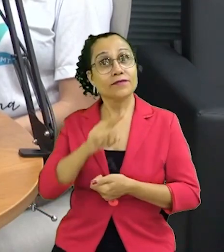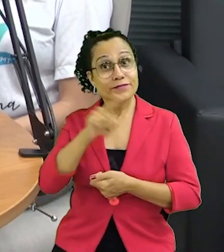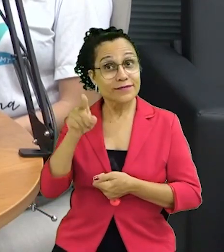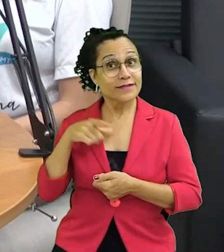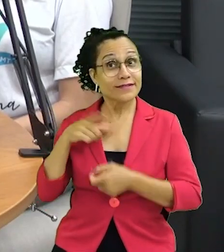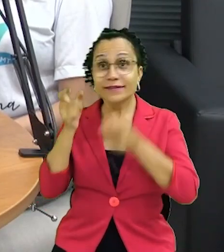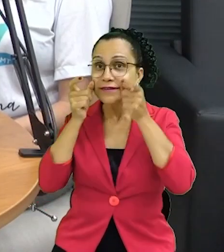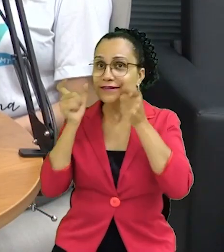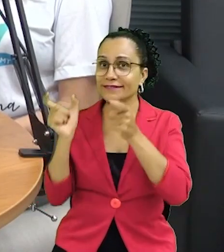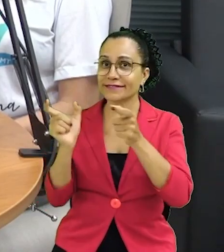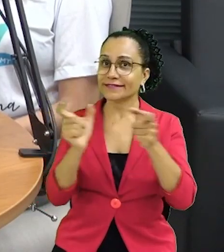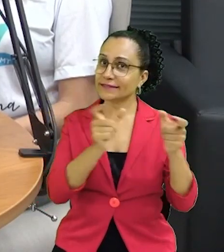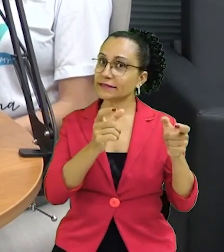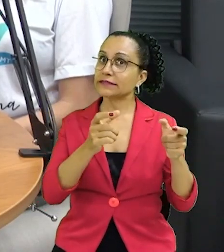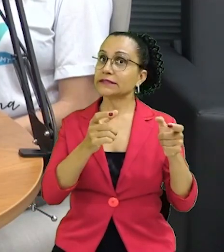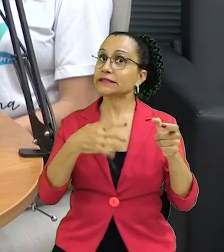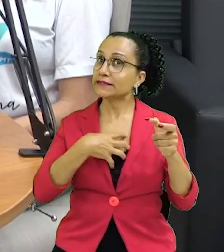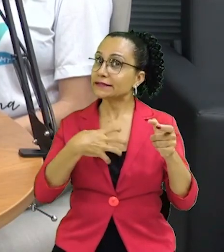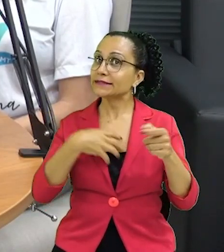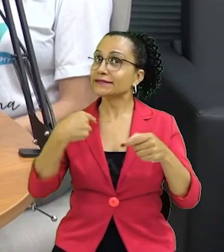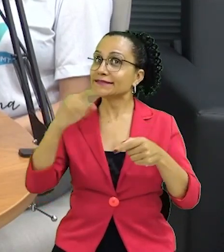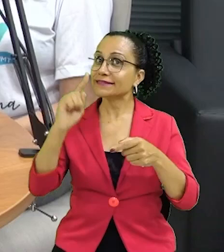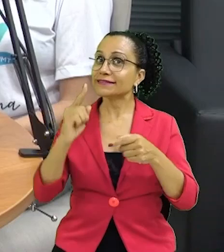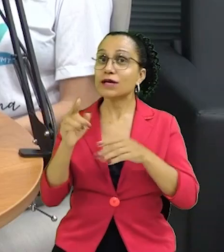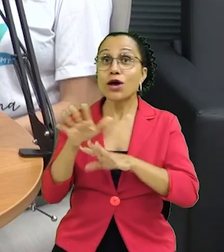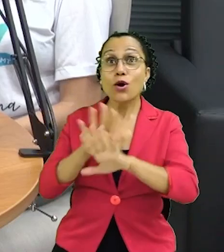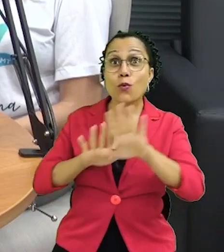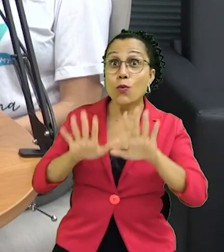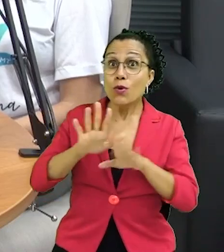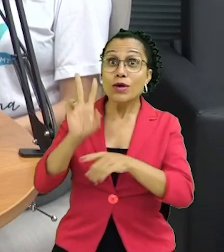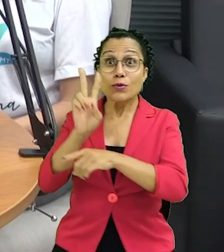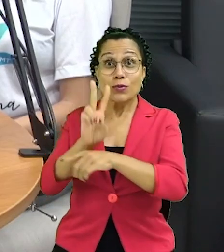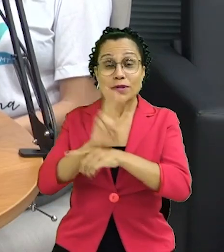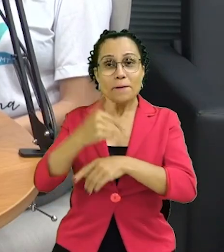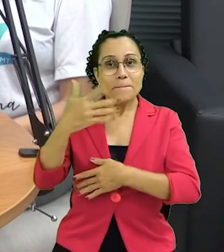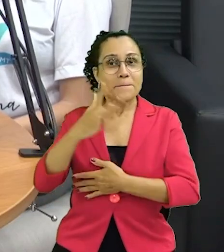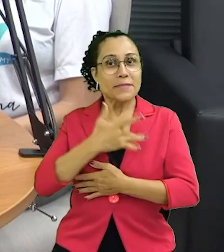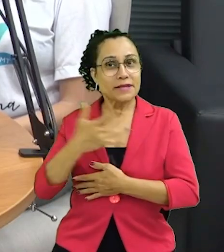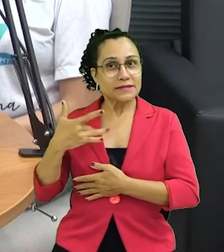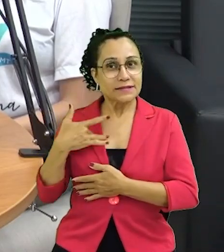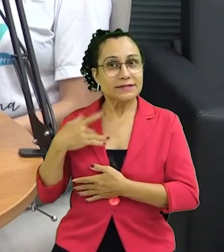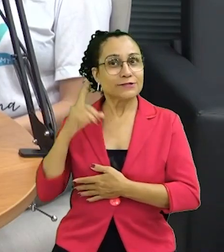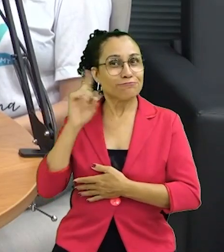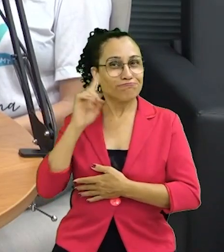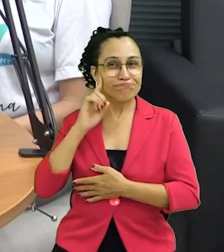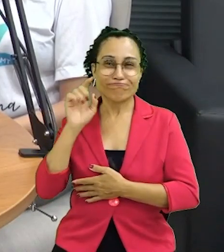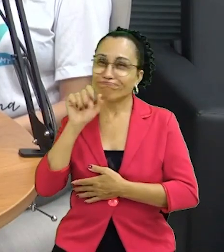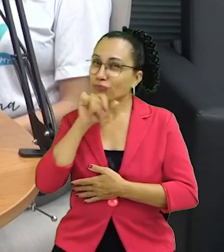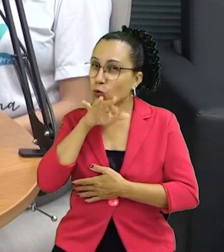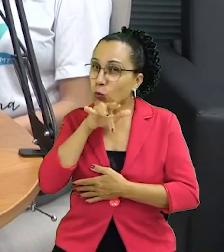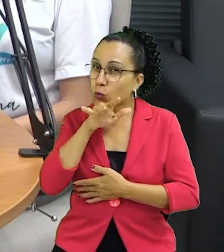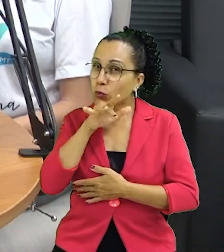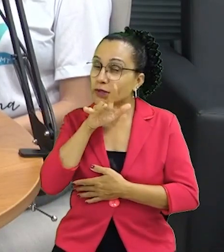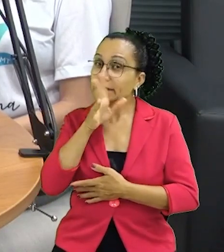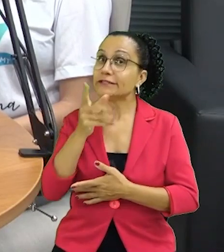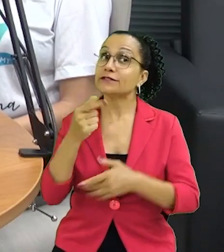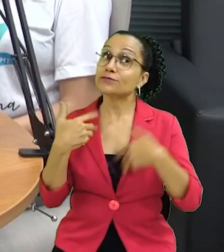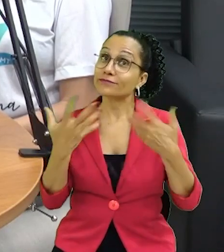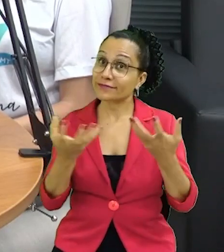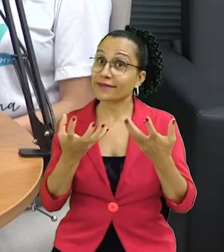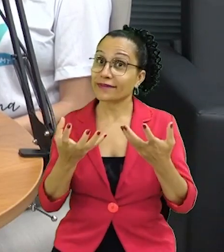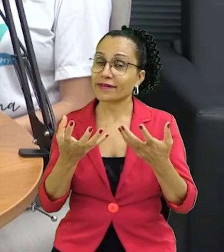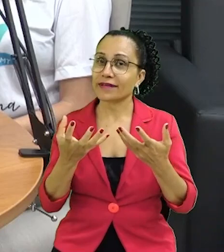está aí nos ouvindo sente que precisa cuidar mais da sua saúde, que a rotina não está legal, não está ideal como você